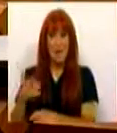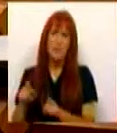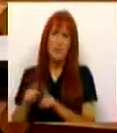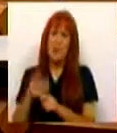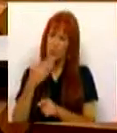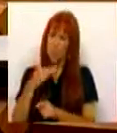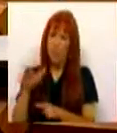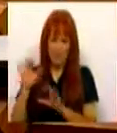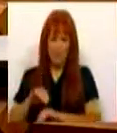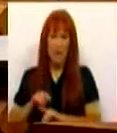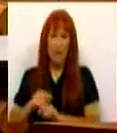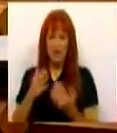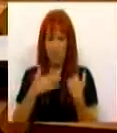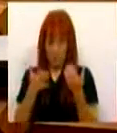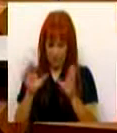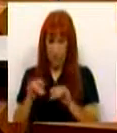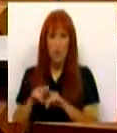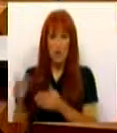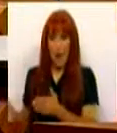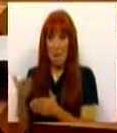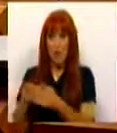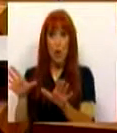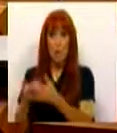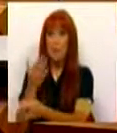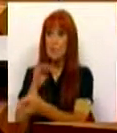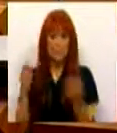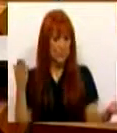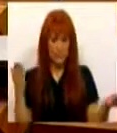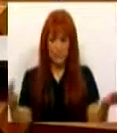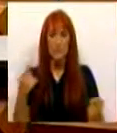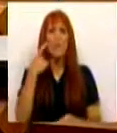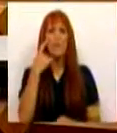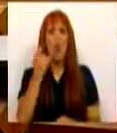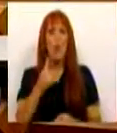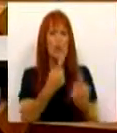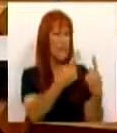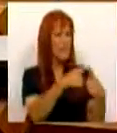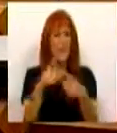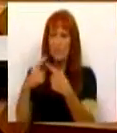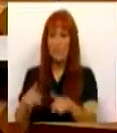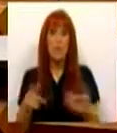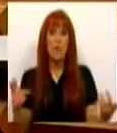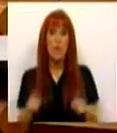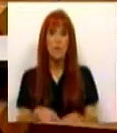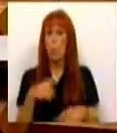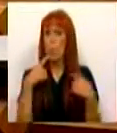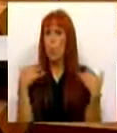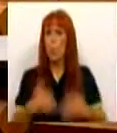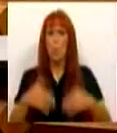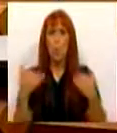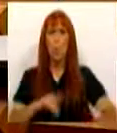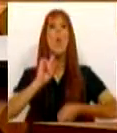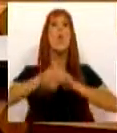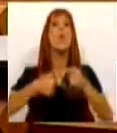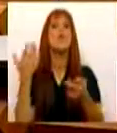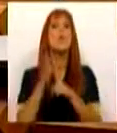mais moderado, o mais responsável, apresentou na comissão eventual, verão as diferenças. São abissais. Aquilo